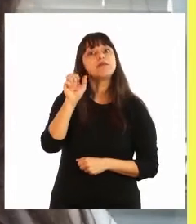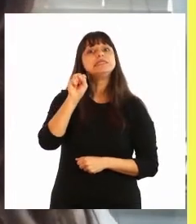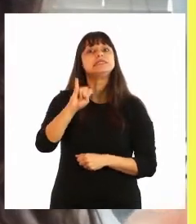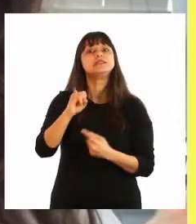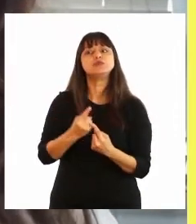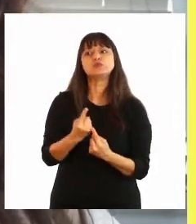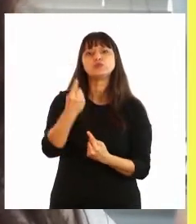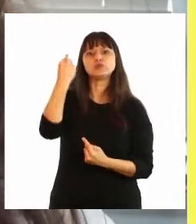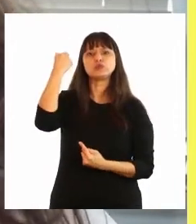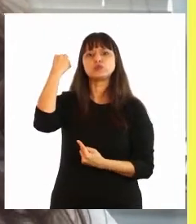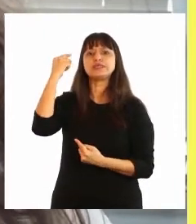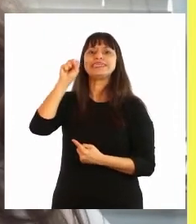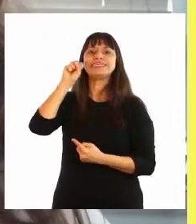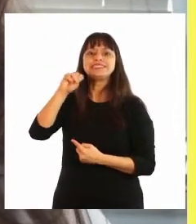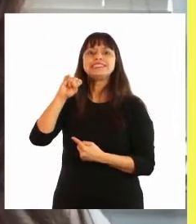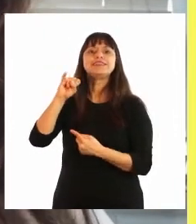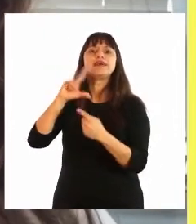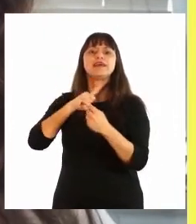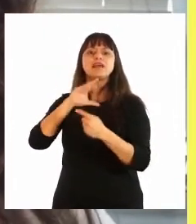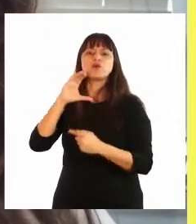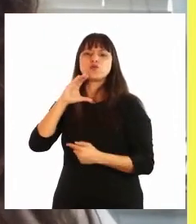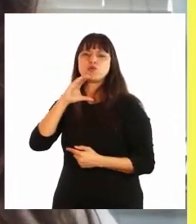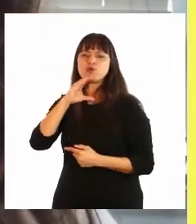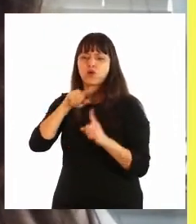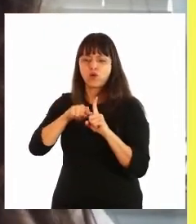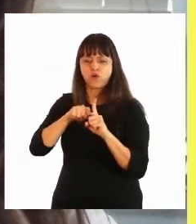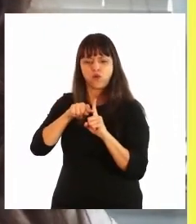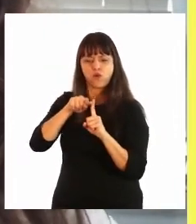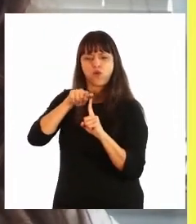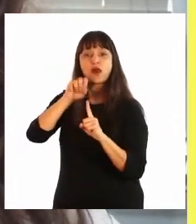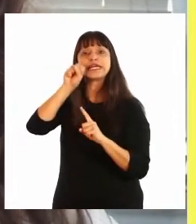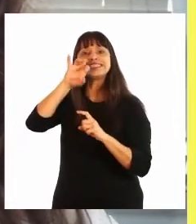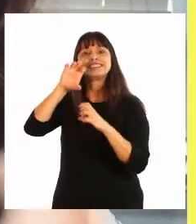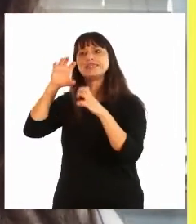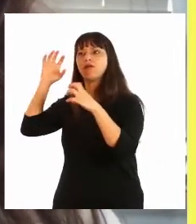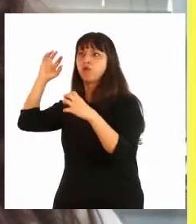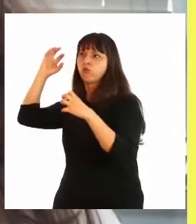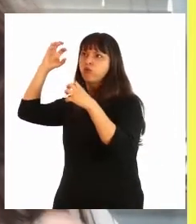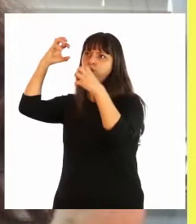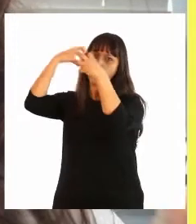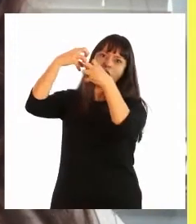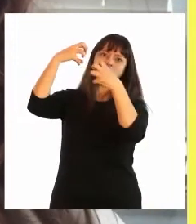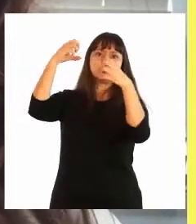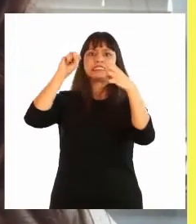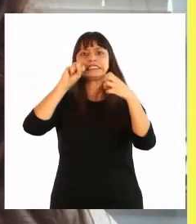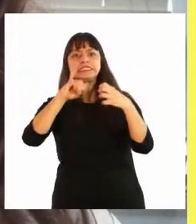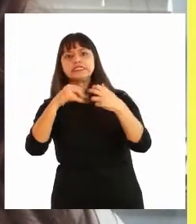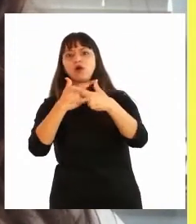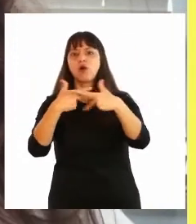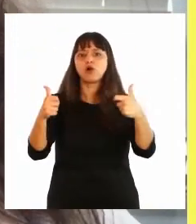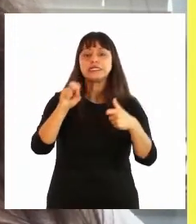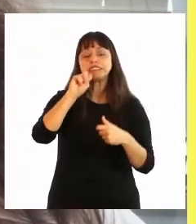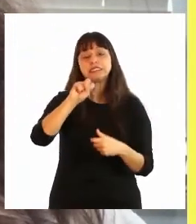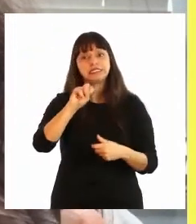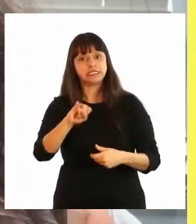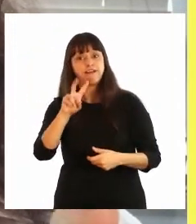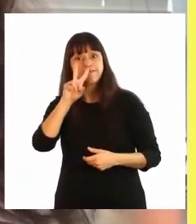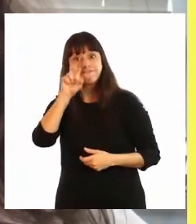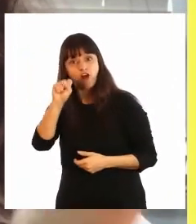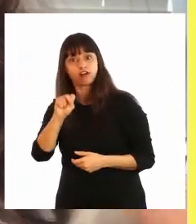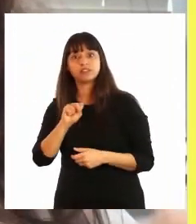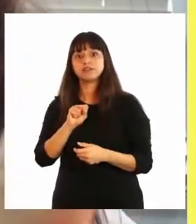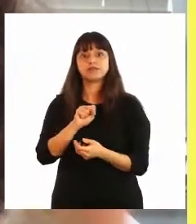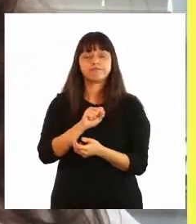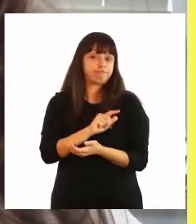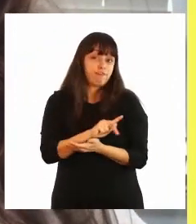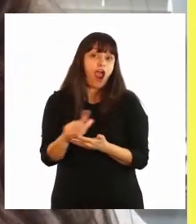se ele sofreu choques, a quantidade de choques, se foi muito forte, se foi fraco.